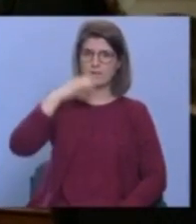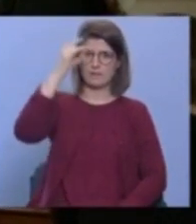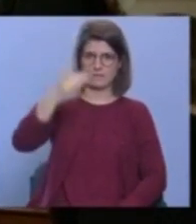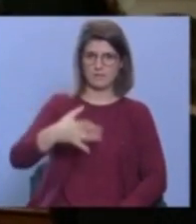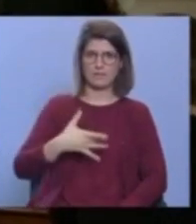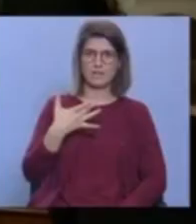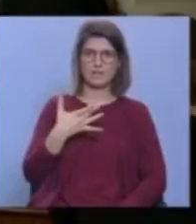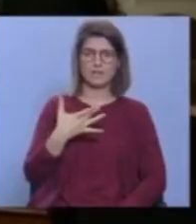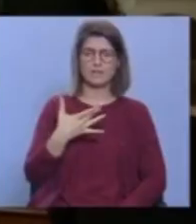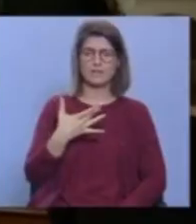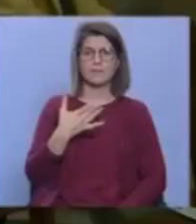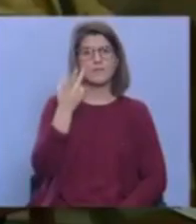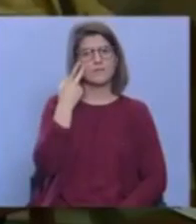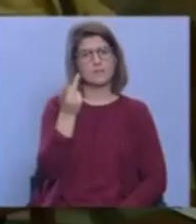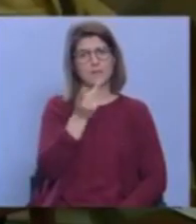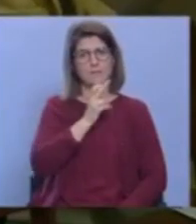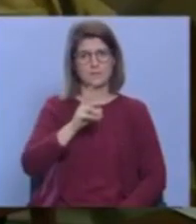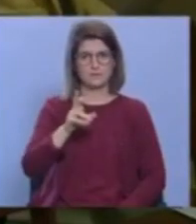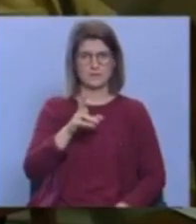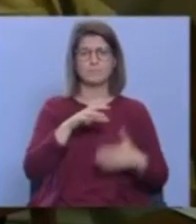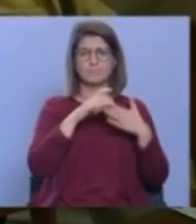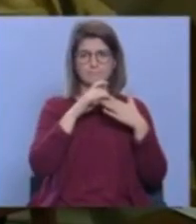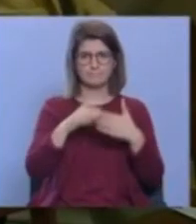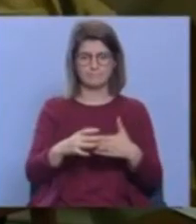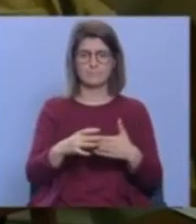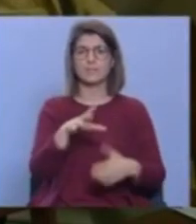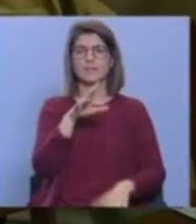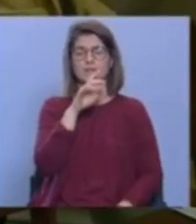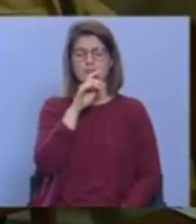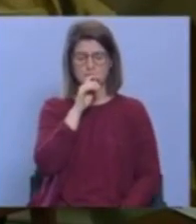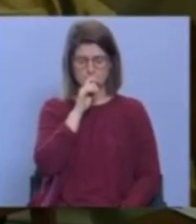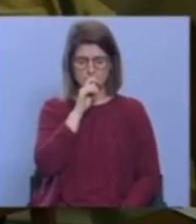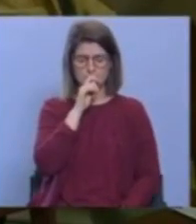pecados e nos conduza à vida eterna.